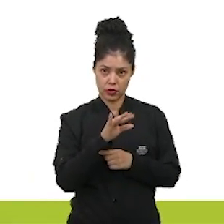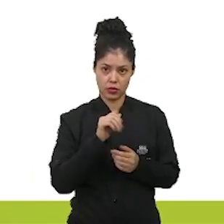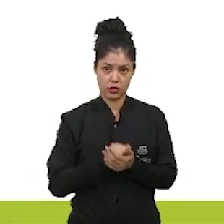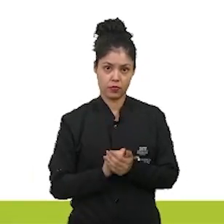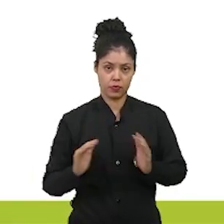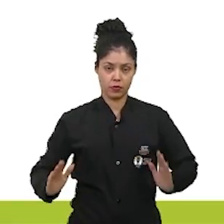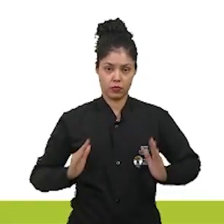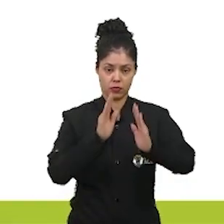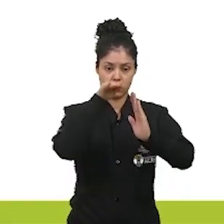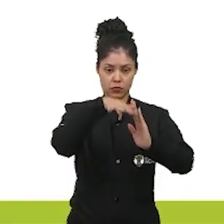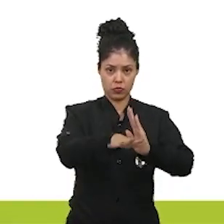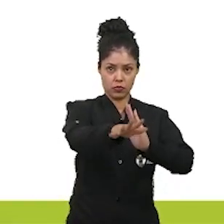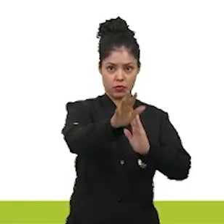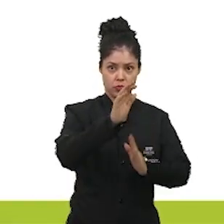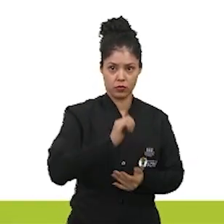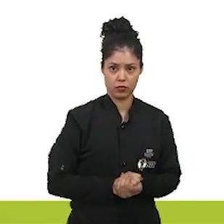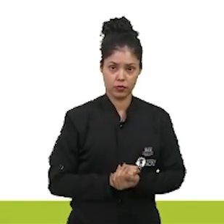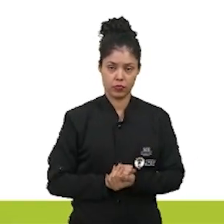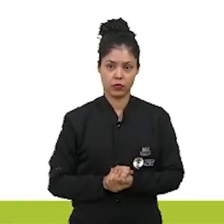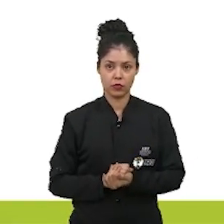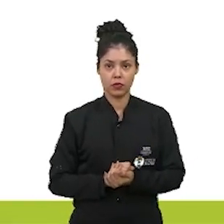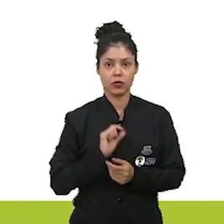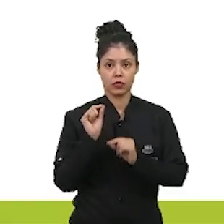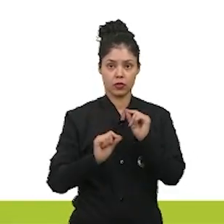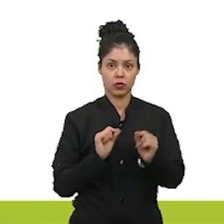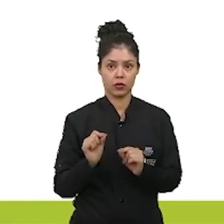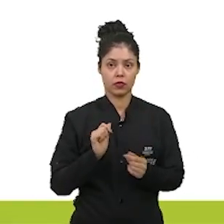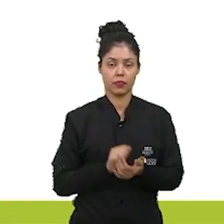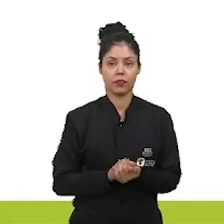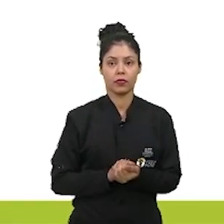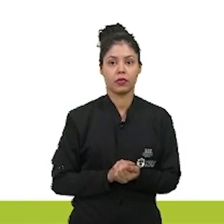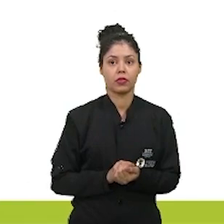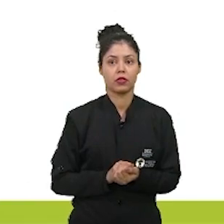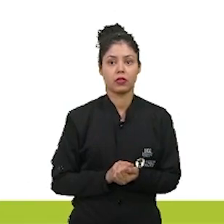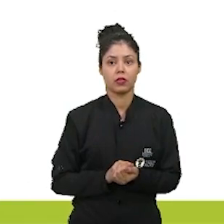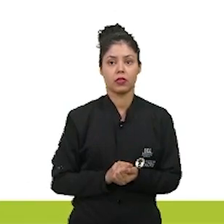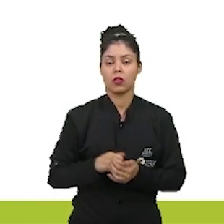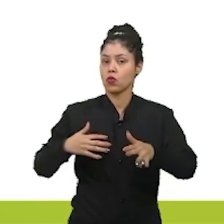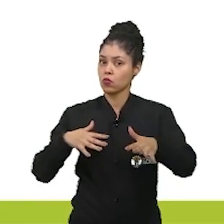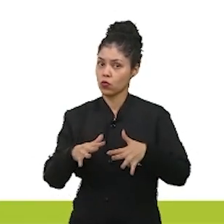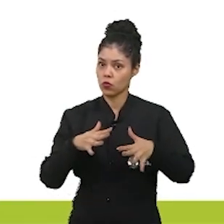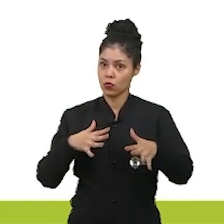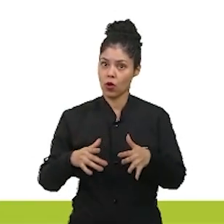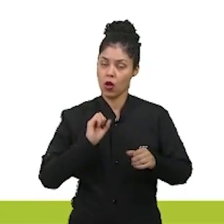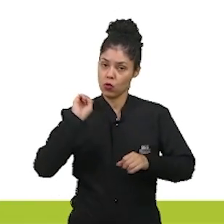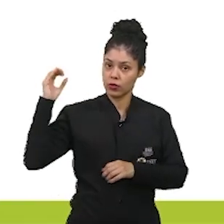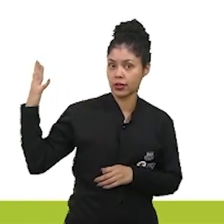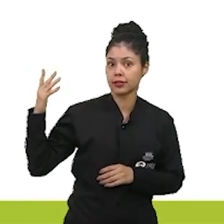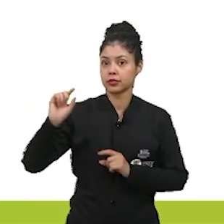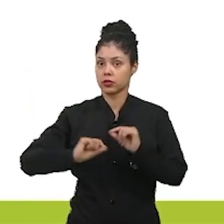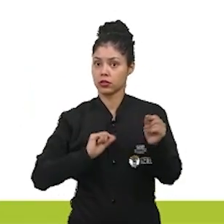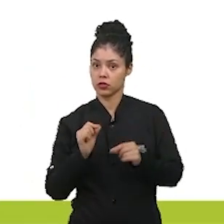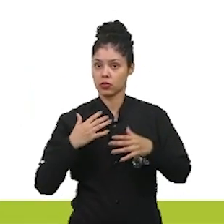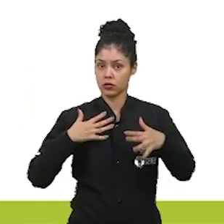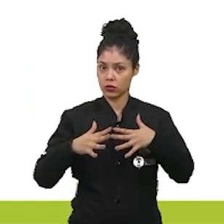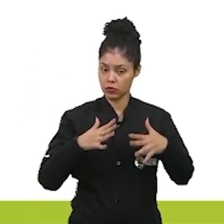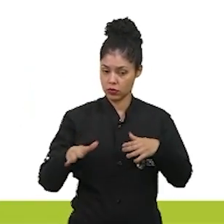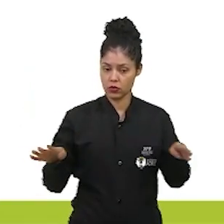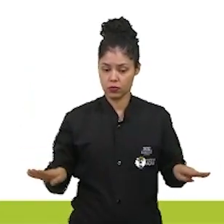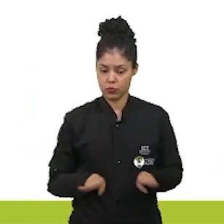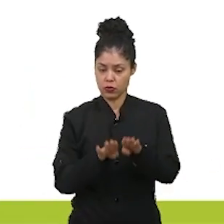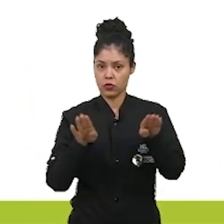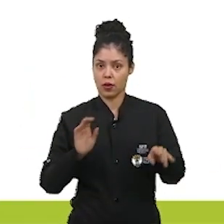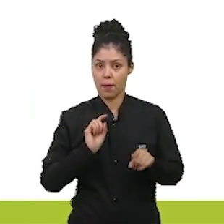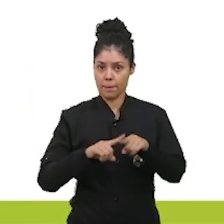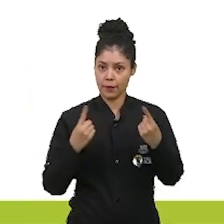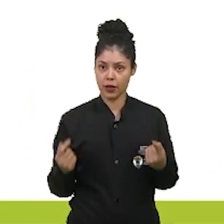aí o vulcanismo, que é o quê? O vulcanismo é um movimento, é onde acontece também esse movimento de placa